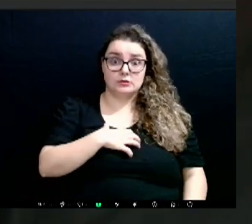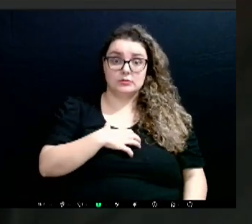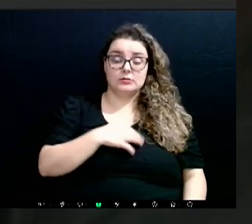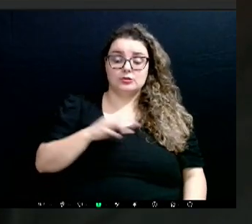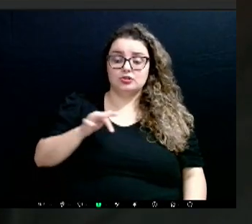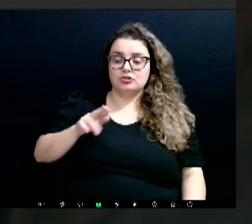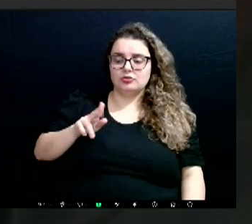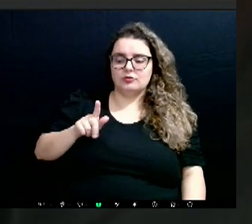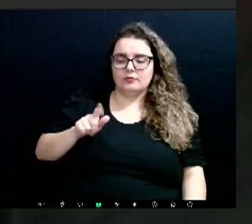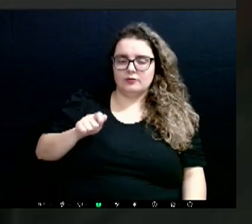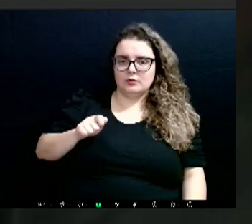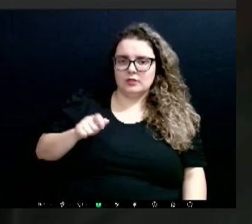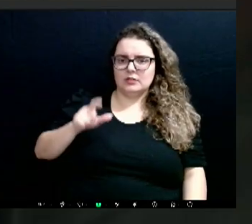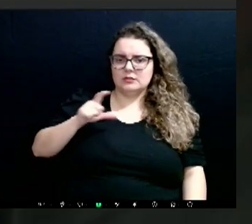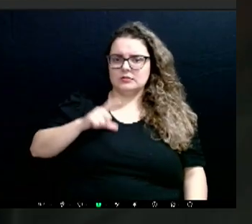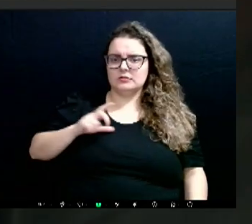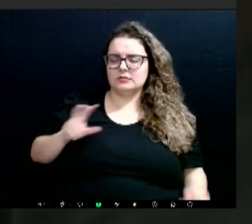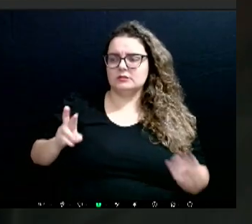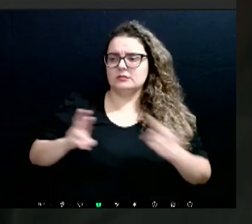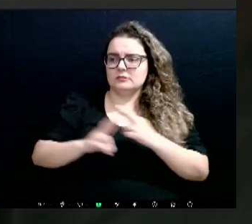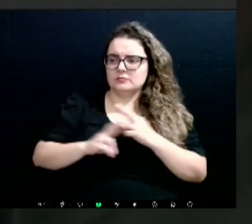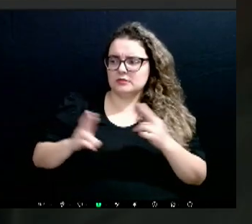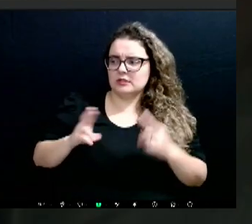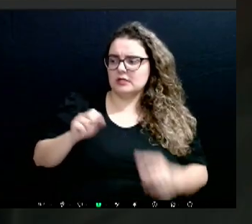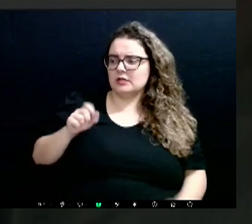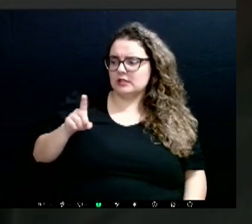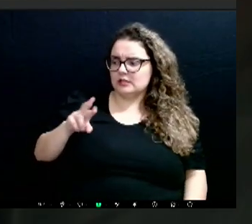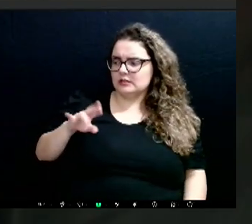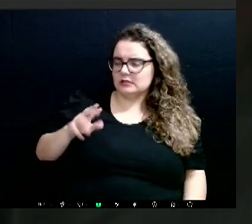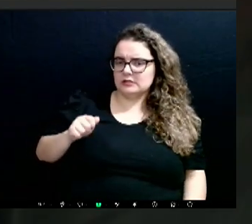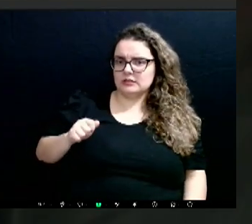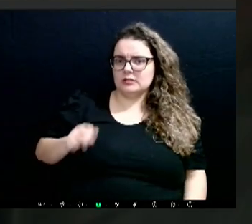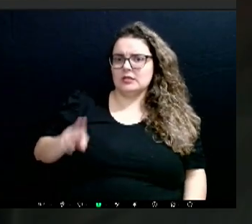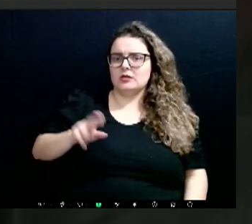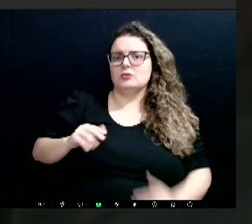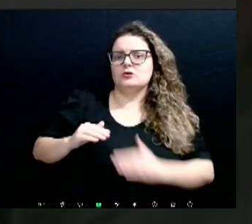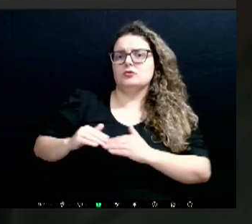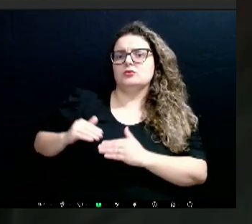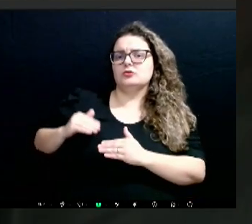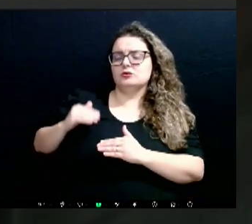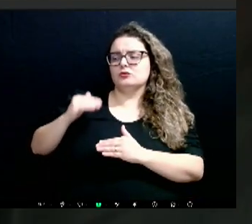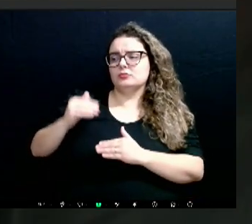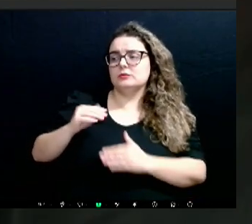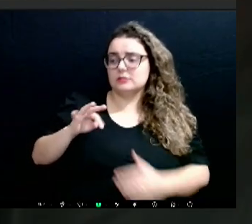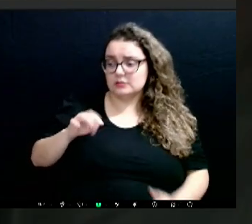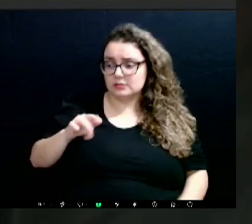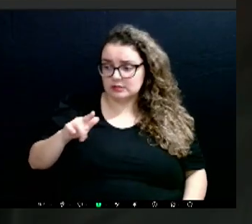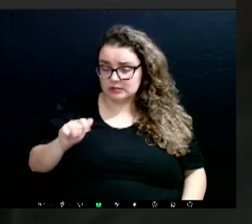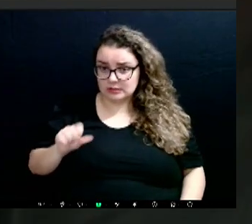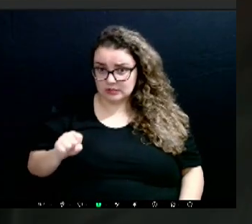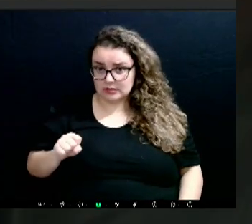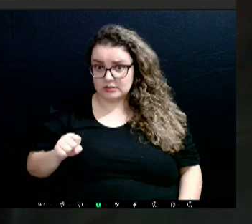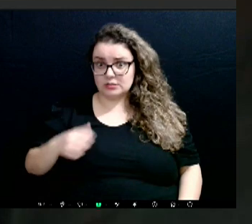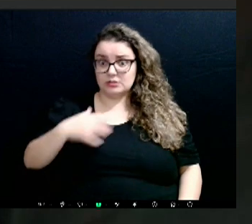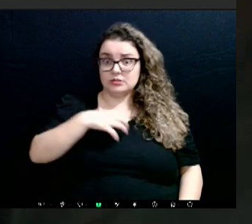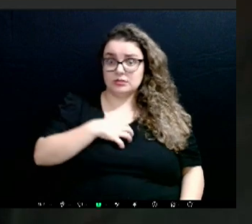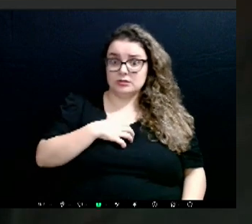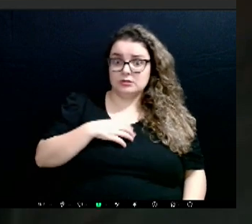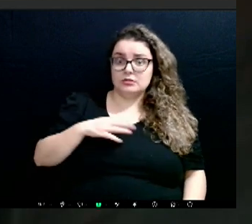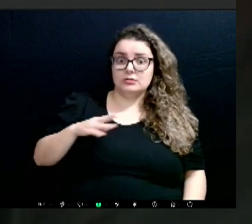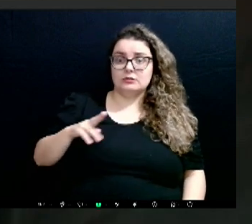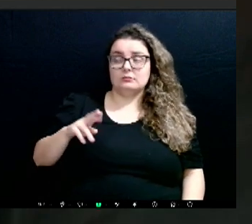uma relação, Adriana, entre o uso exagerado das telas e os sintomas de burnout,